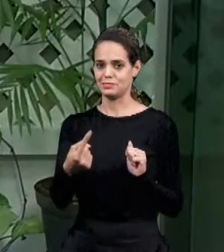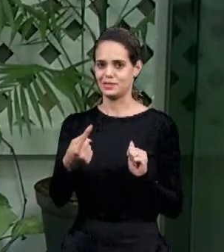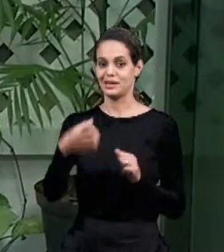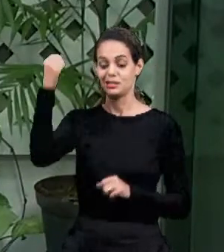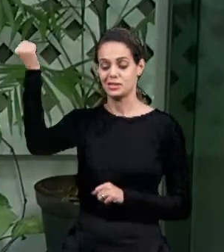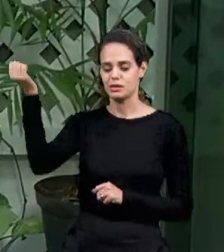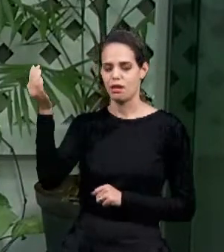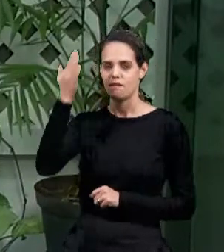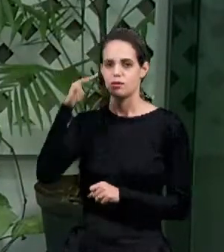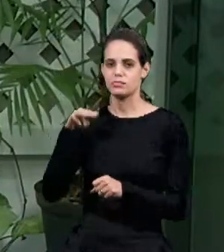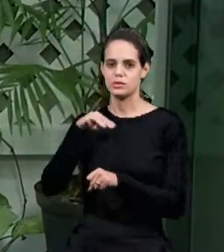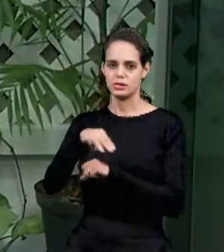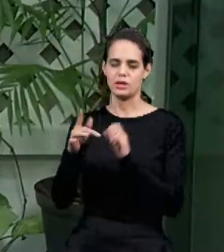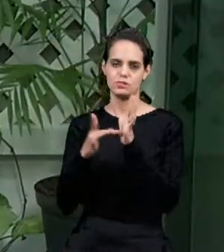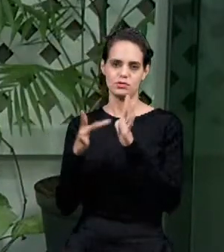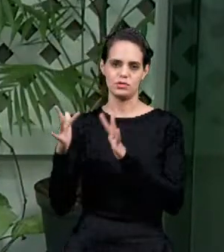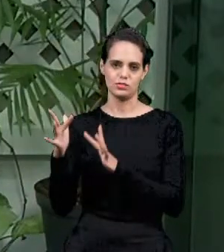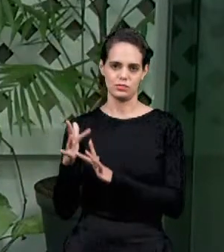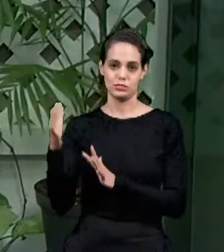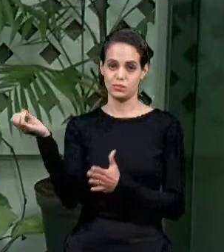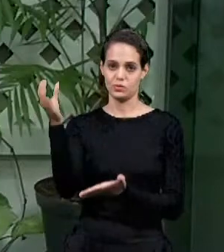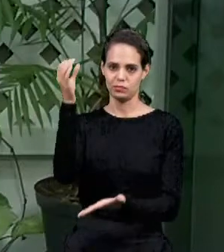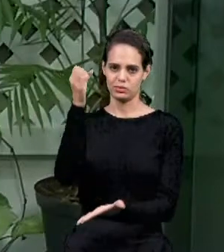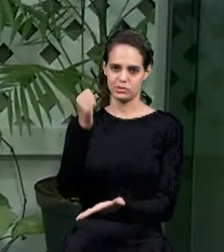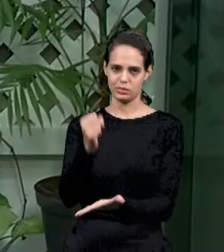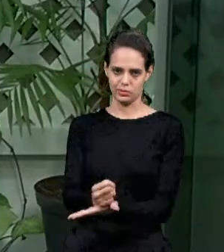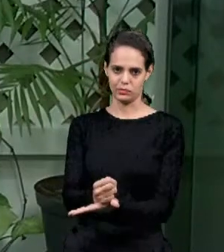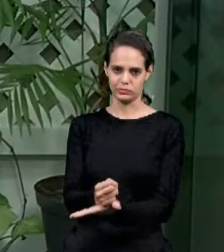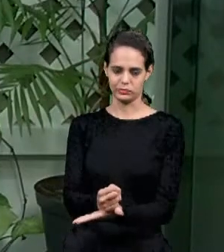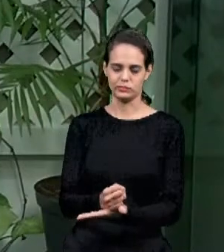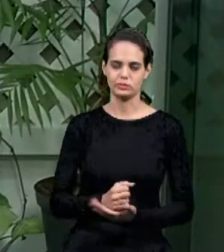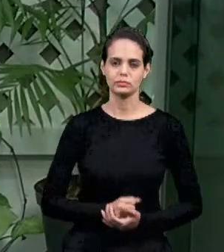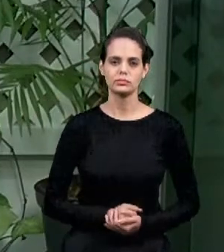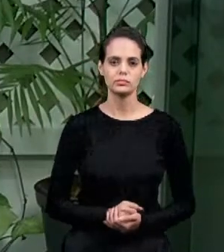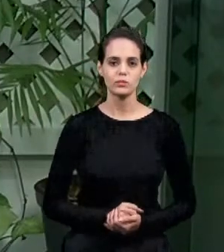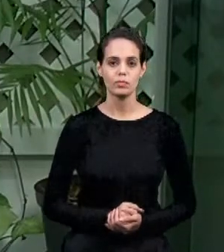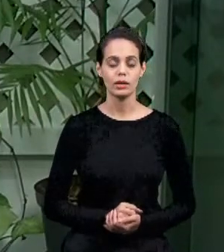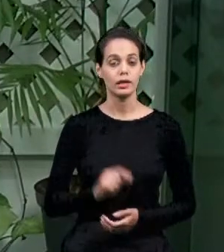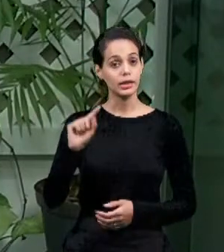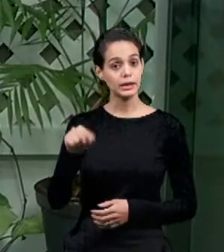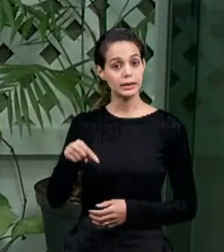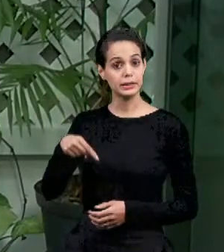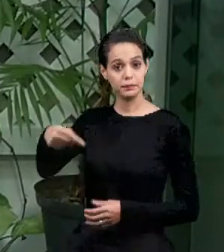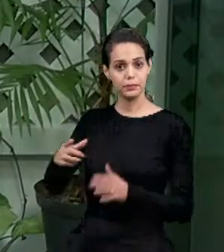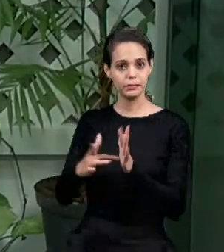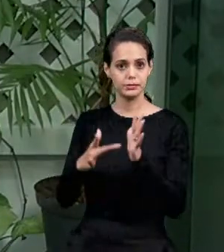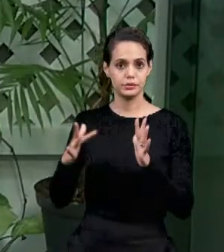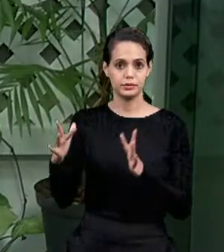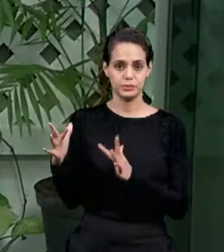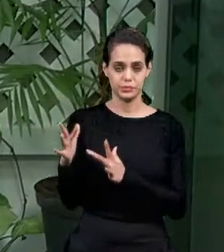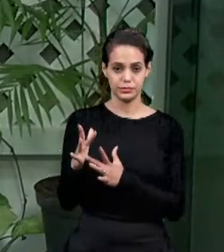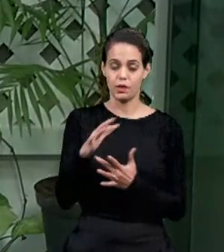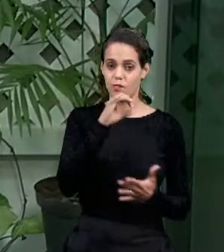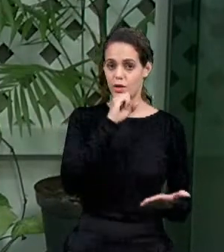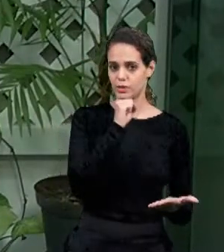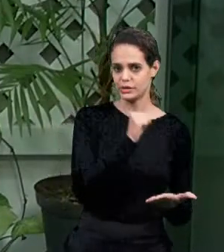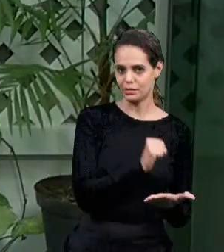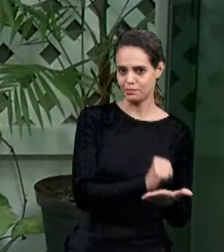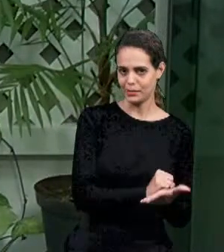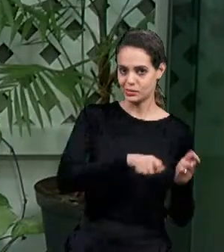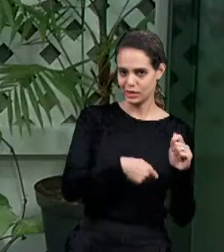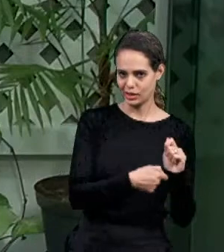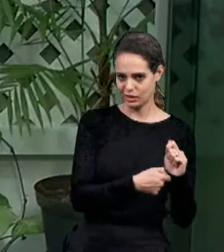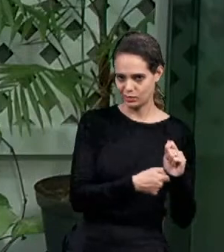no ministério de Jesus. E logo, depois de Jesus, a sua morte e